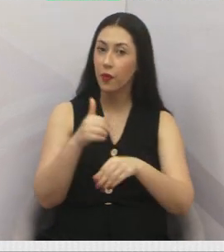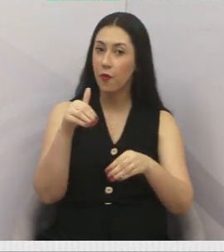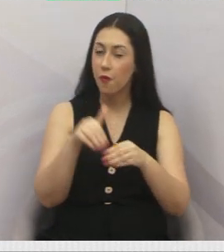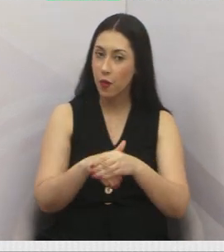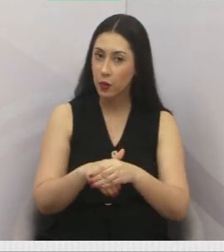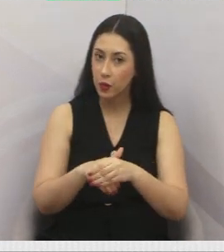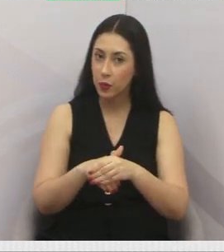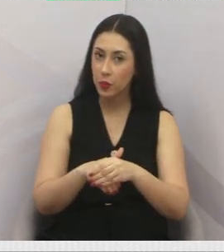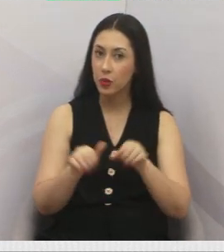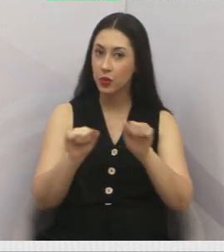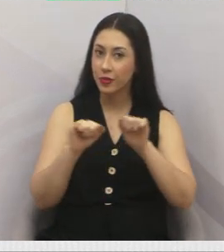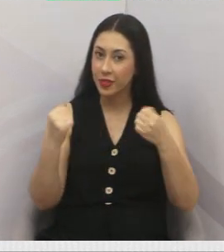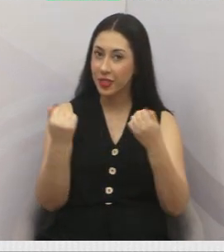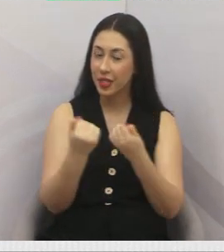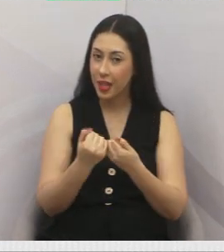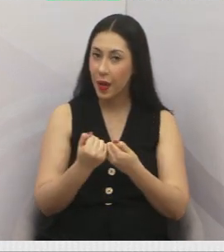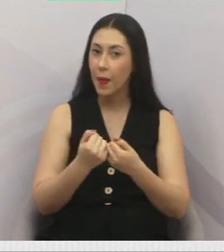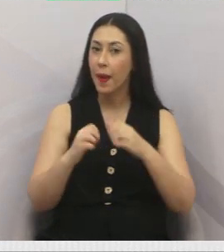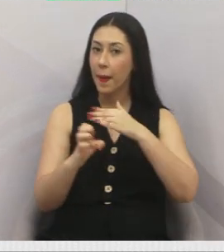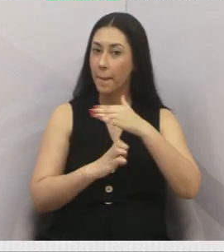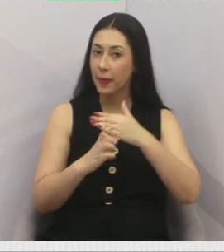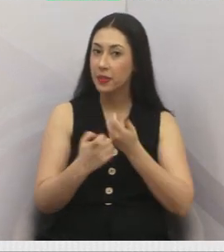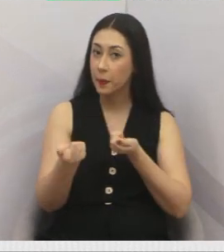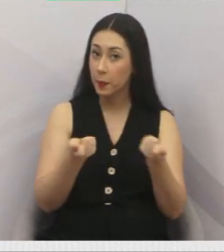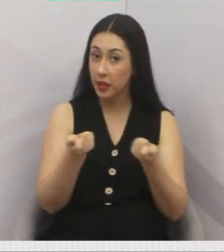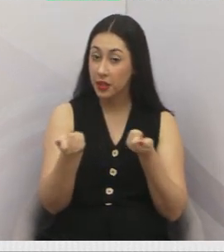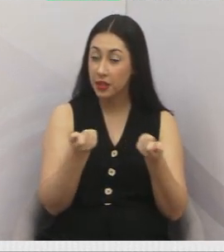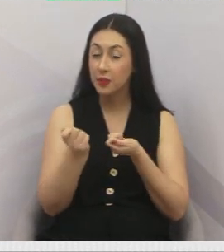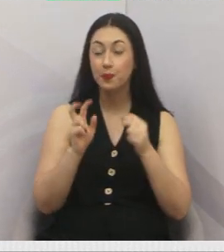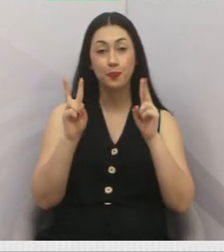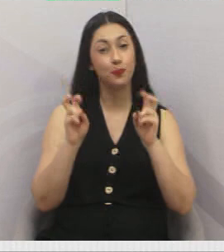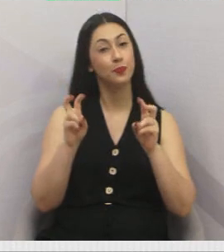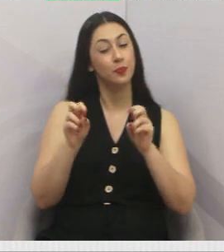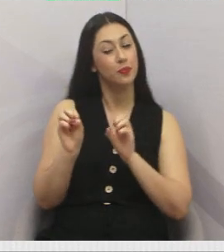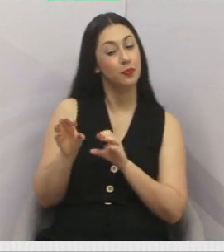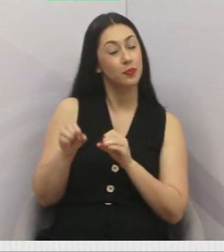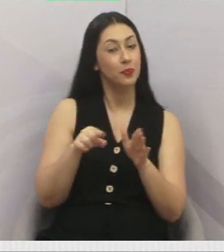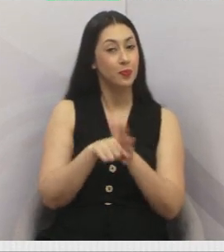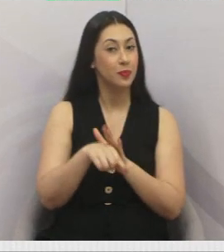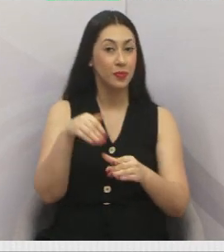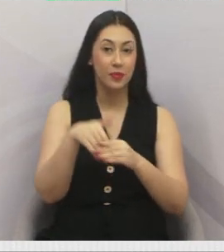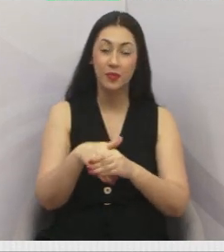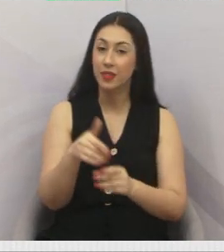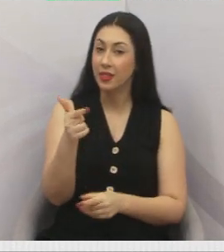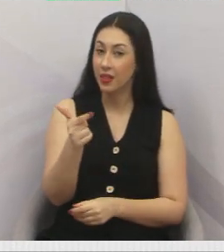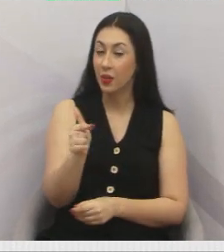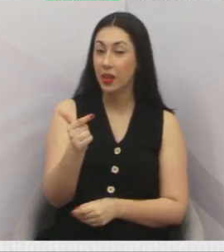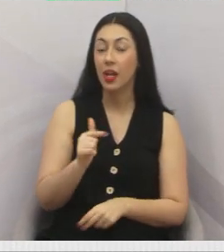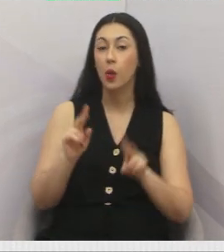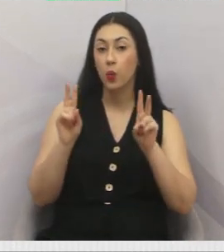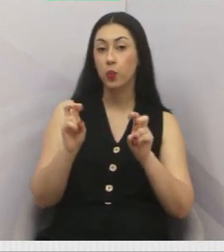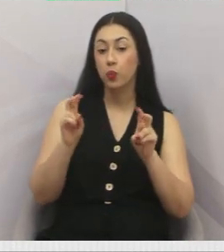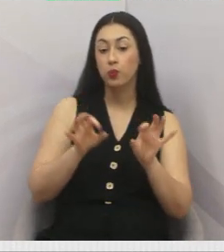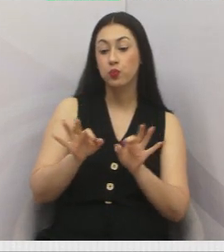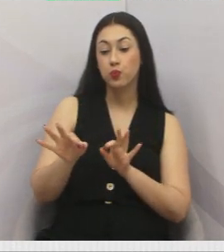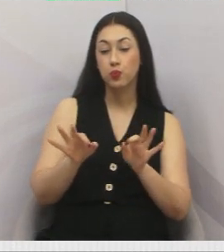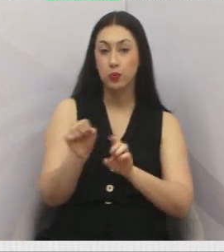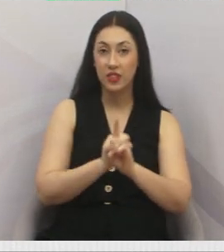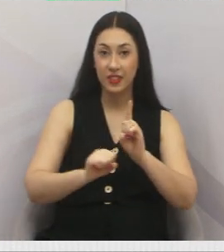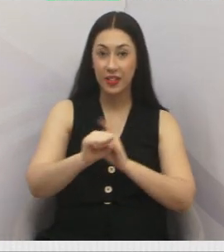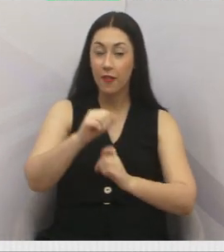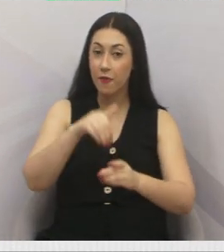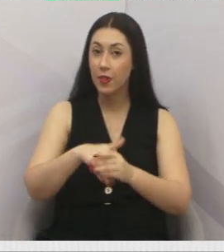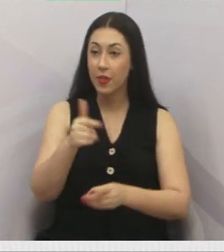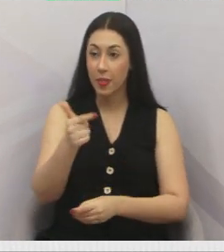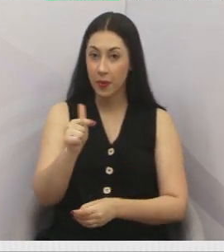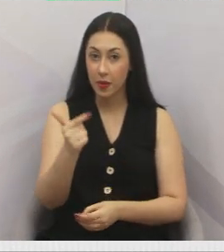um voto para a Associação das Empresas de Mineração. Segmento Entidades Acadêmicas, voto em branco. Segmento Organização da Sociedade Civil,